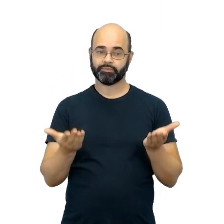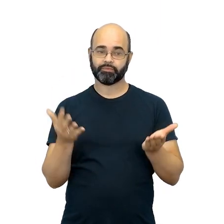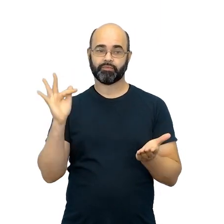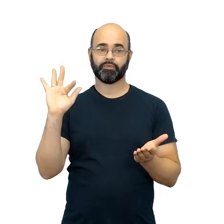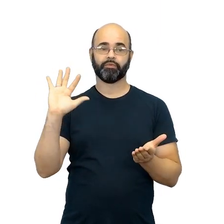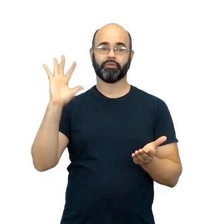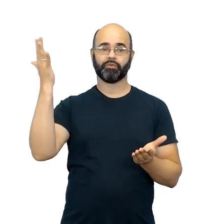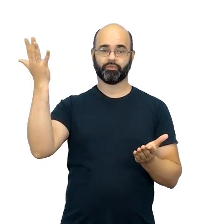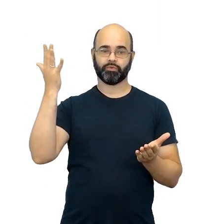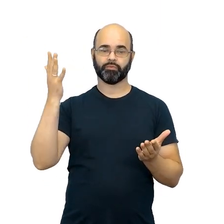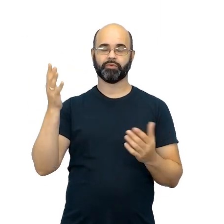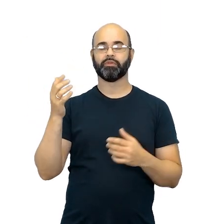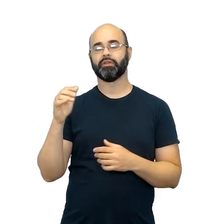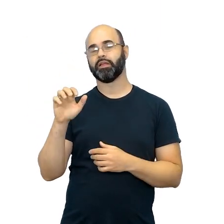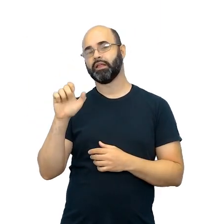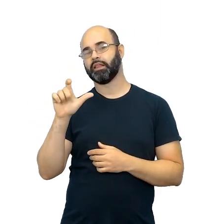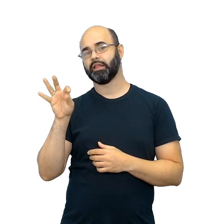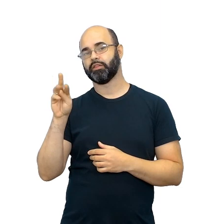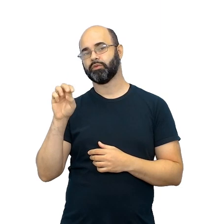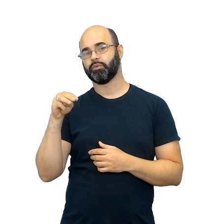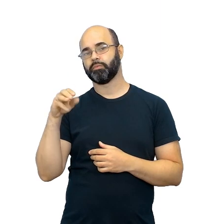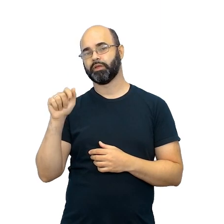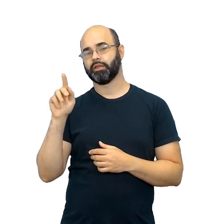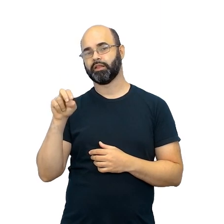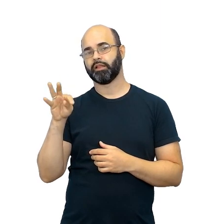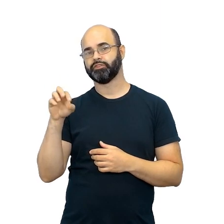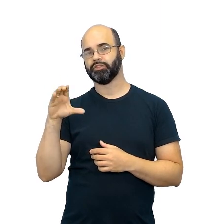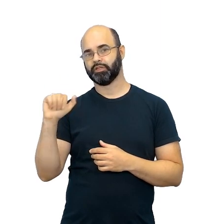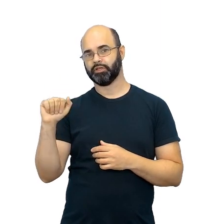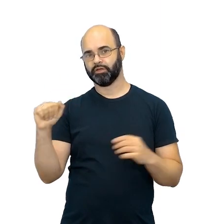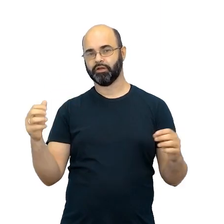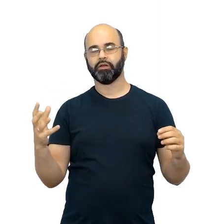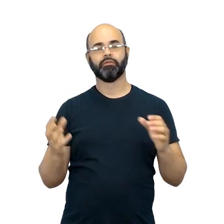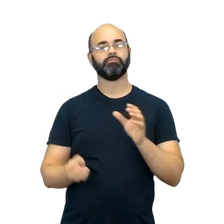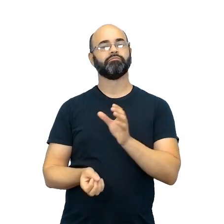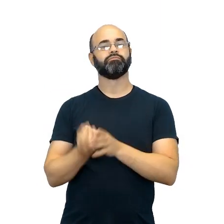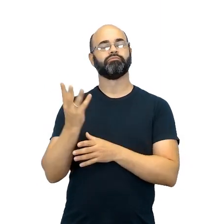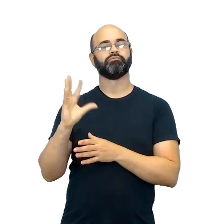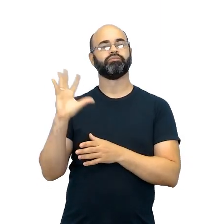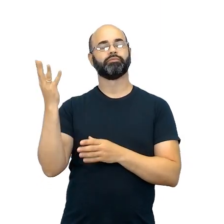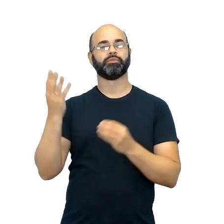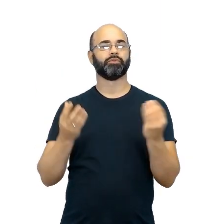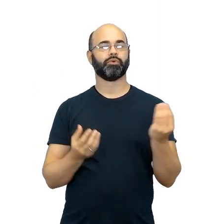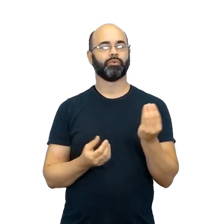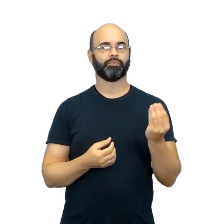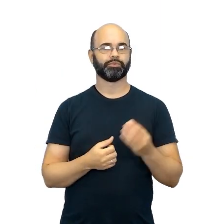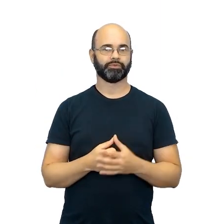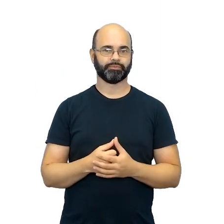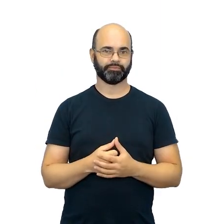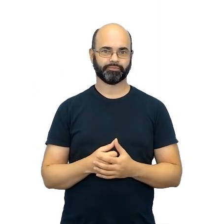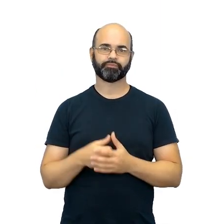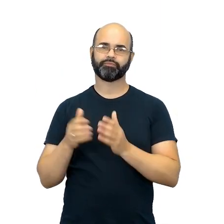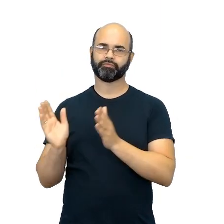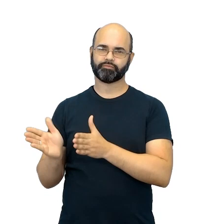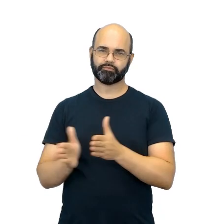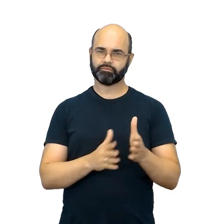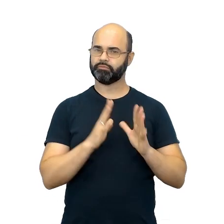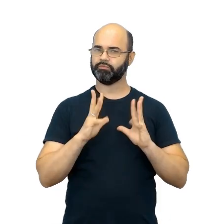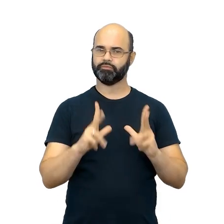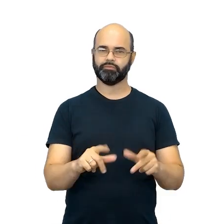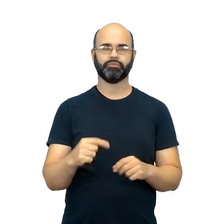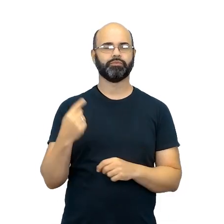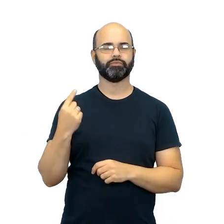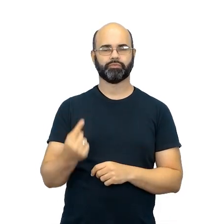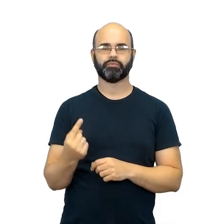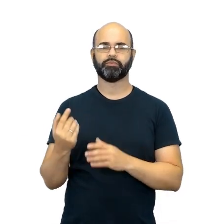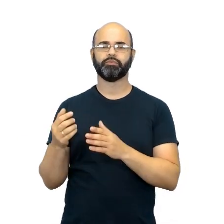interações eletromagnéticas. Importante frisar, então, que essa habilidade essencial irá permear toda a sequência de atividades 1. Cada atividade